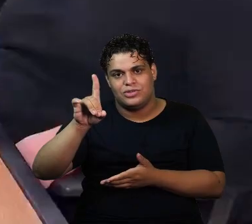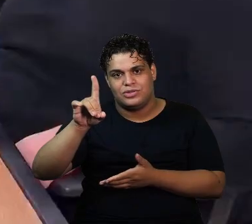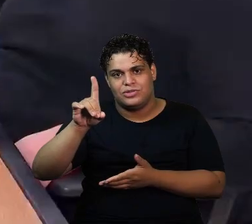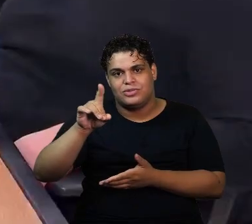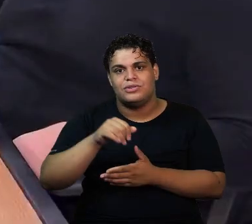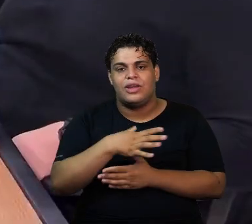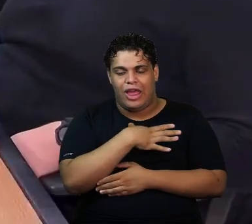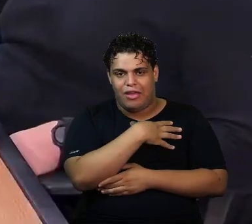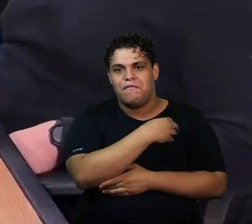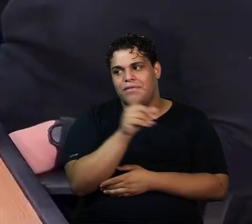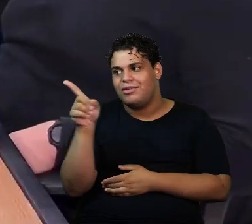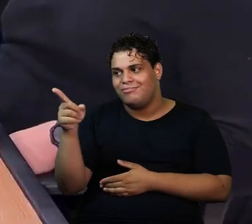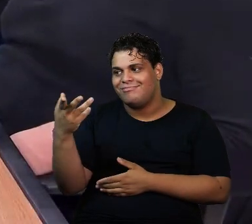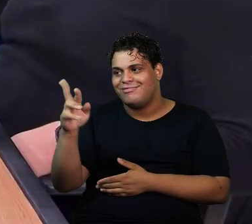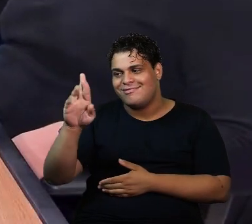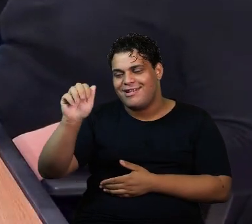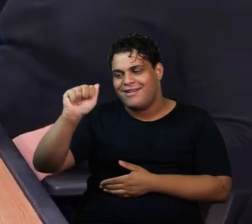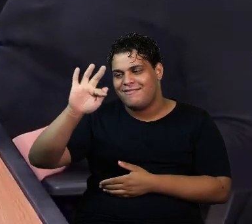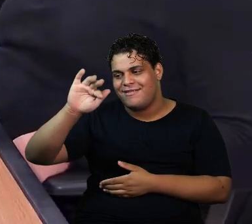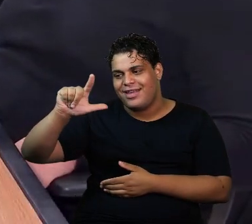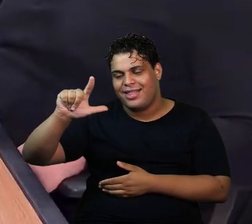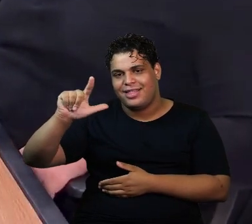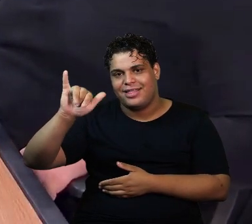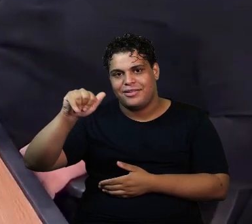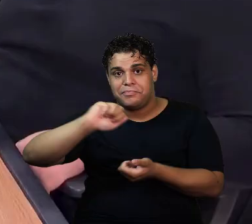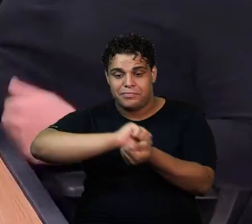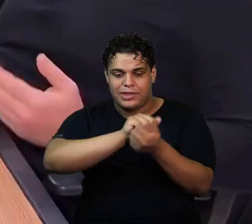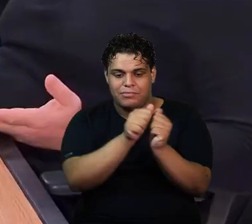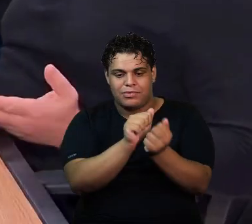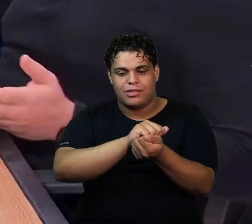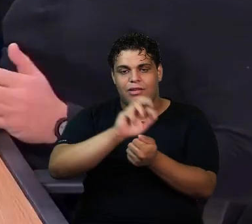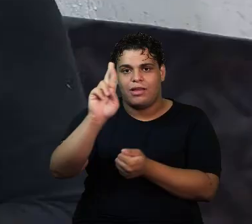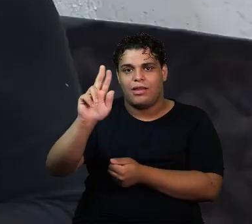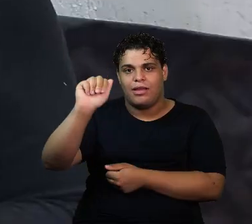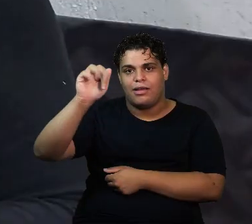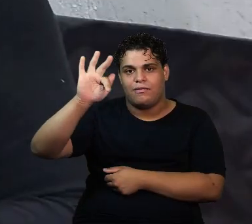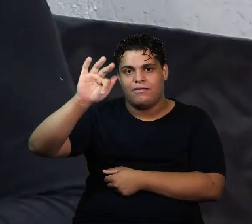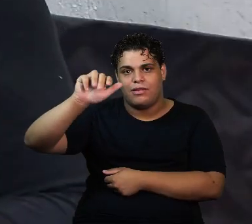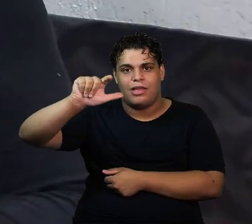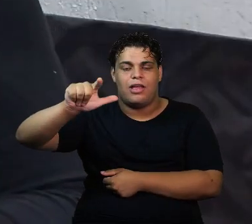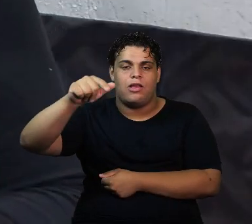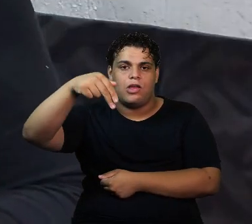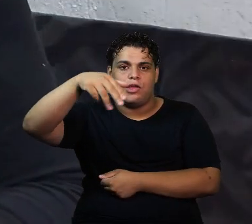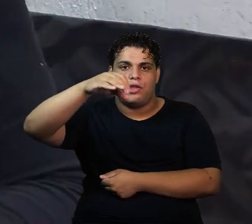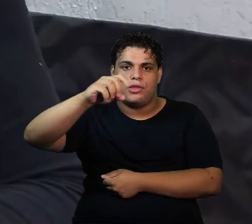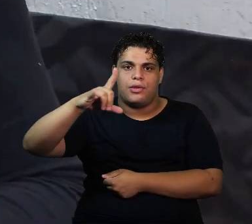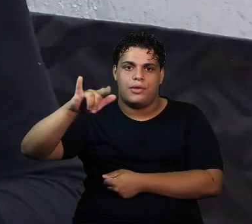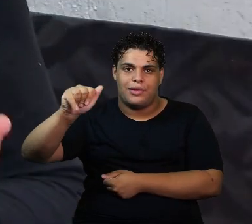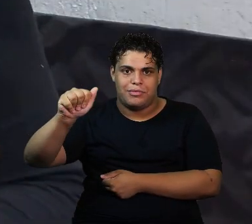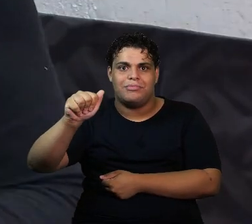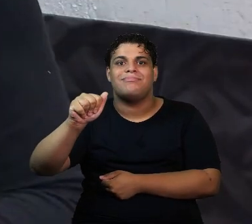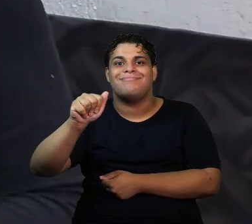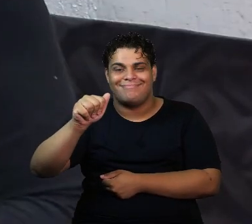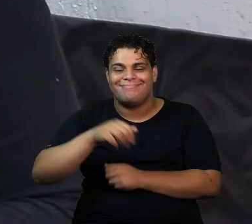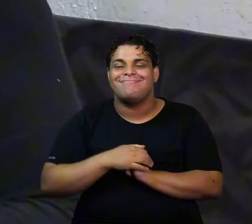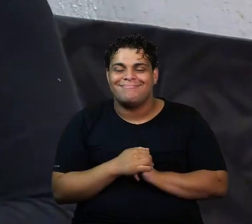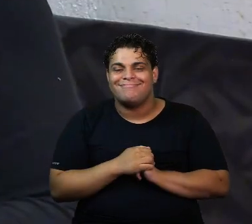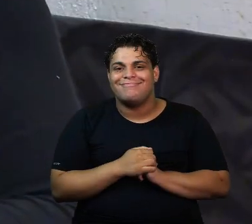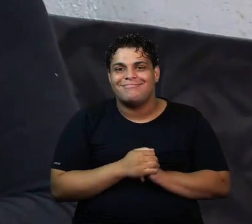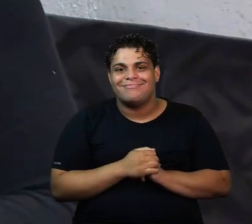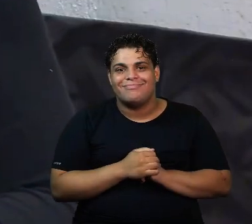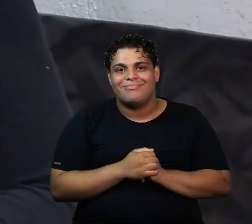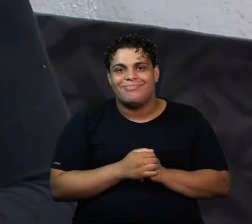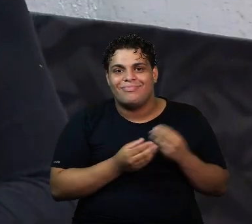Luigi Madormo, e uma adaptação do Rafael Nolli para um livro infanto-juvenil, que ficou incrível também, distribuir para todas